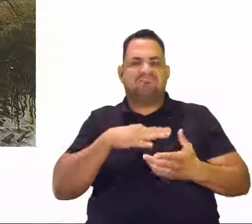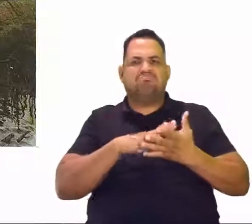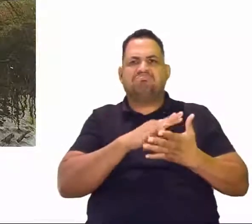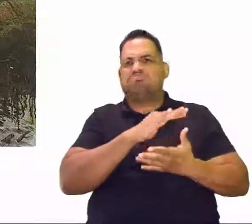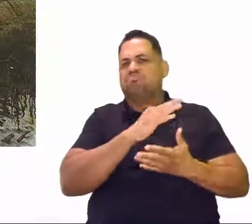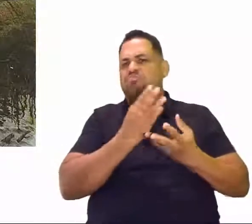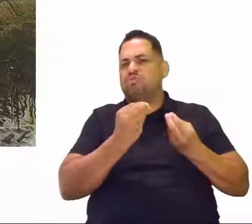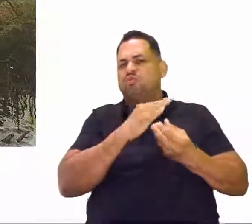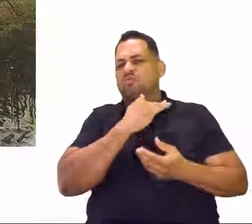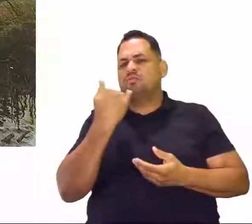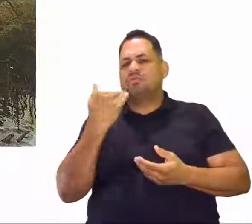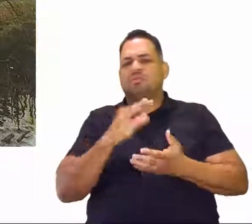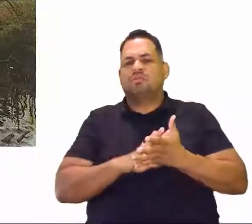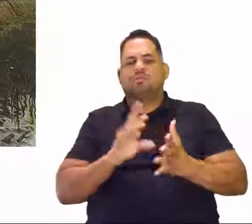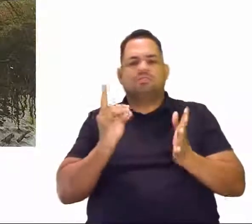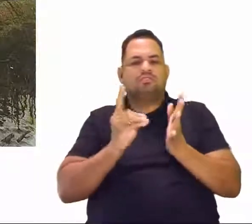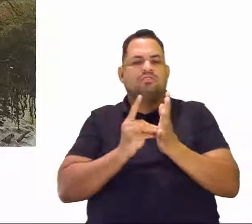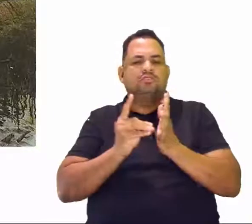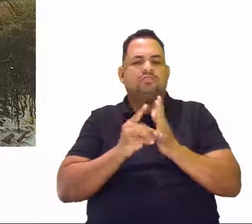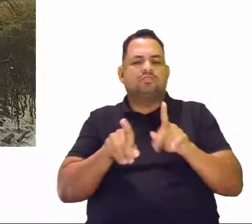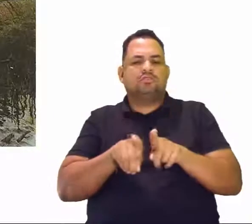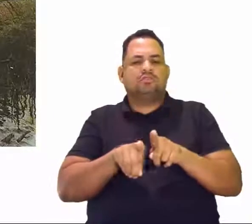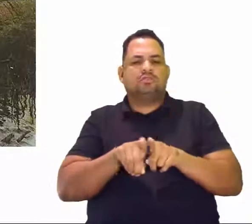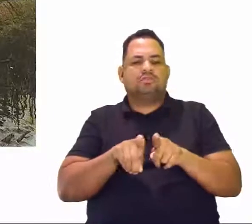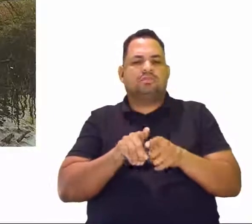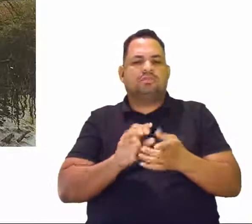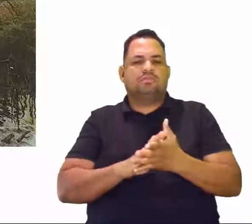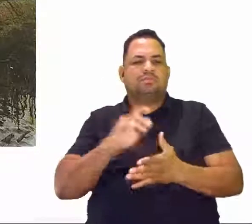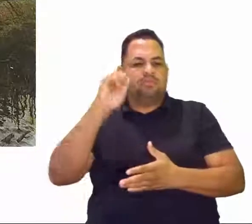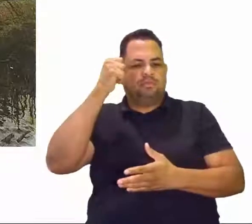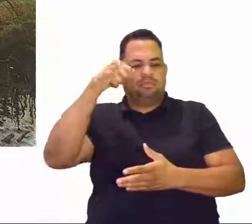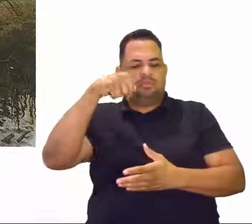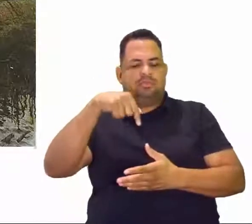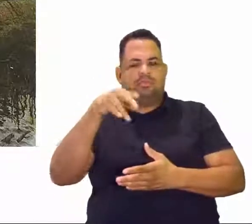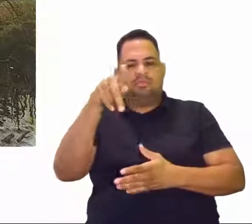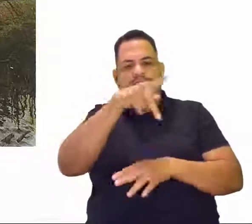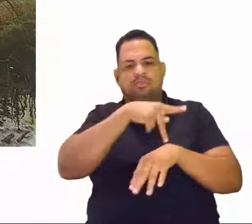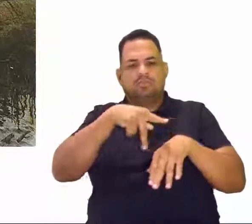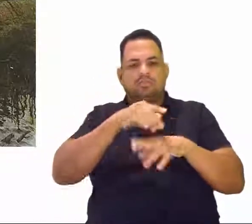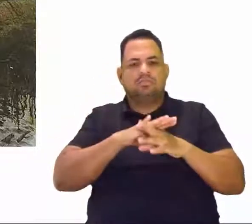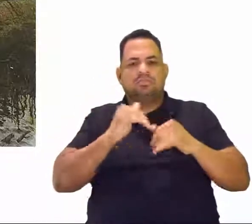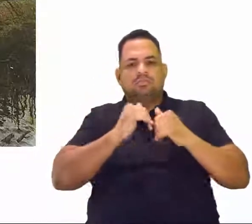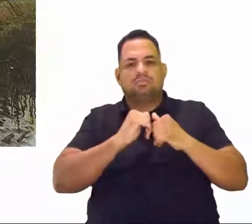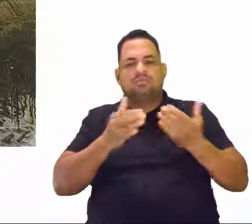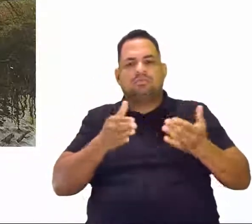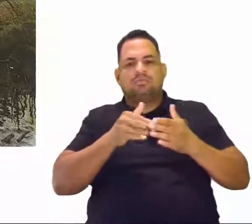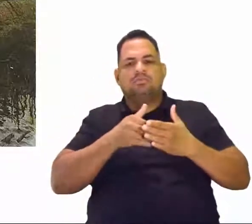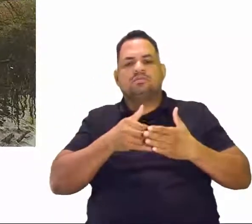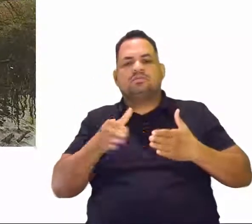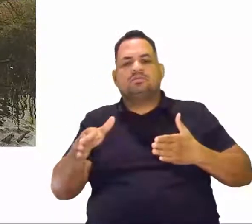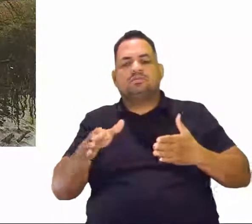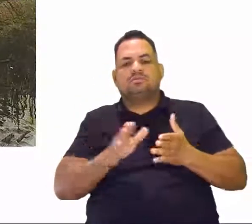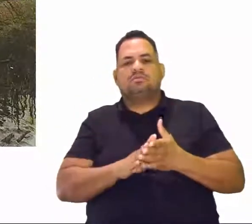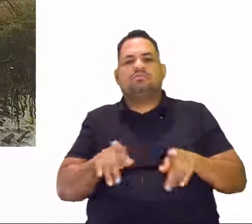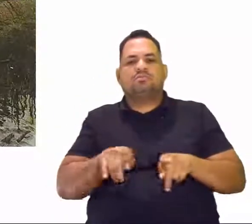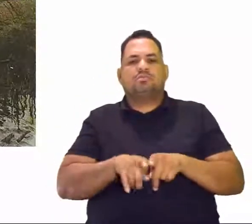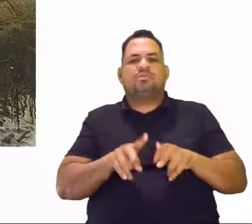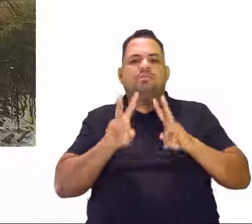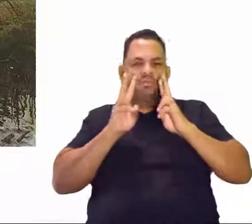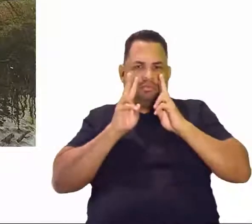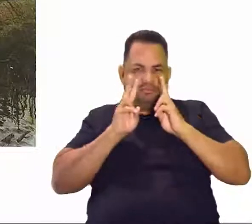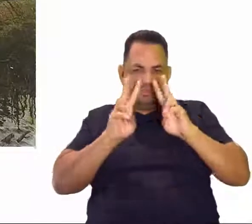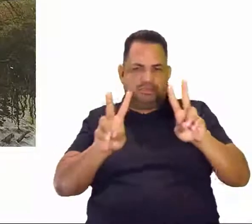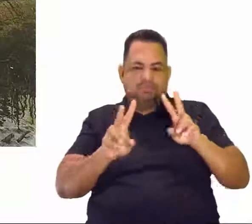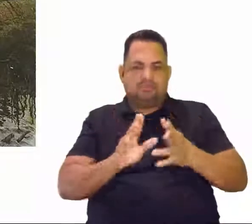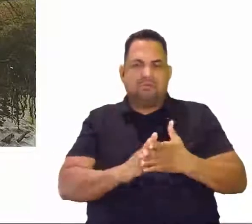muitas mortes de indígenas e negros no nosso país né E essa marginalização com Esses povos hoje é fruto dessa visão